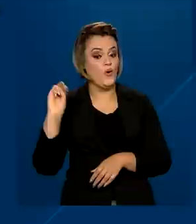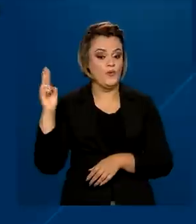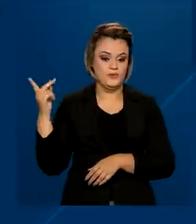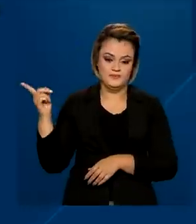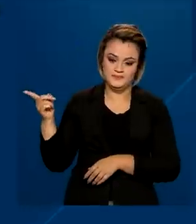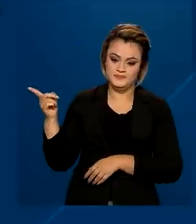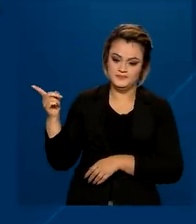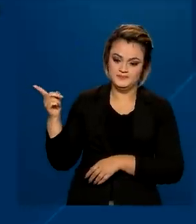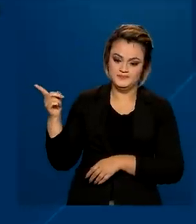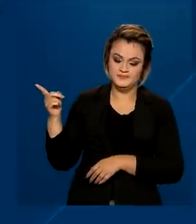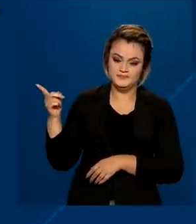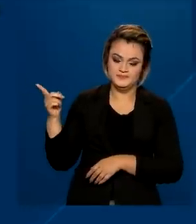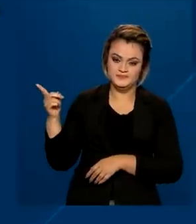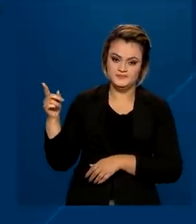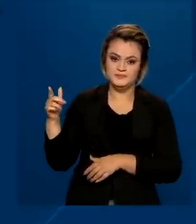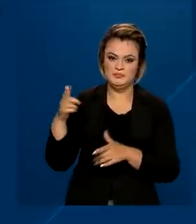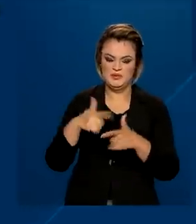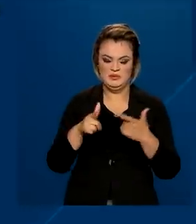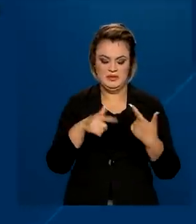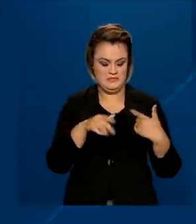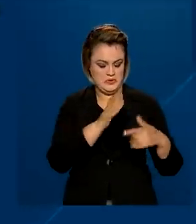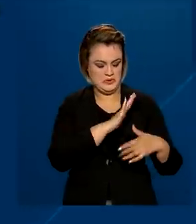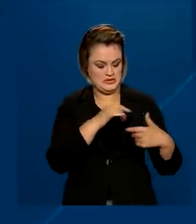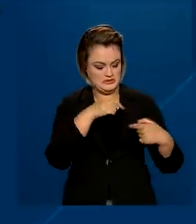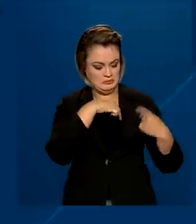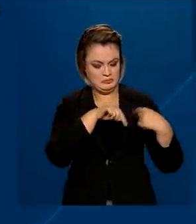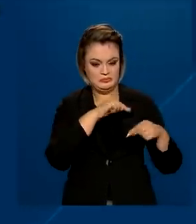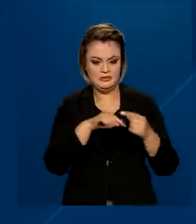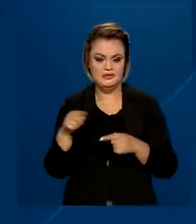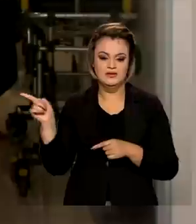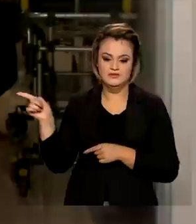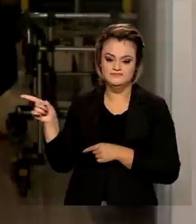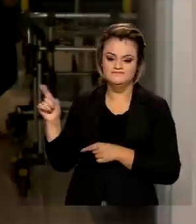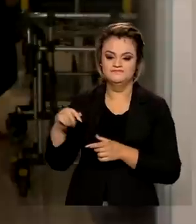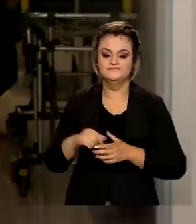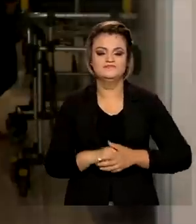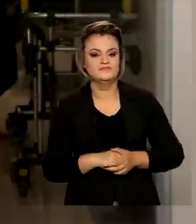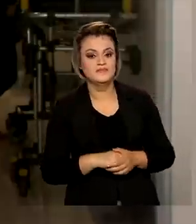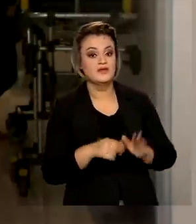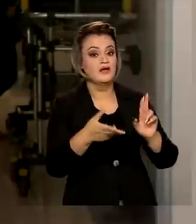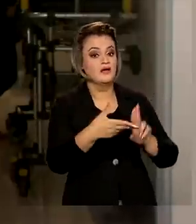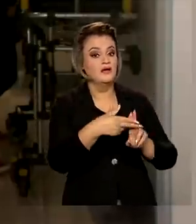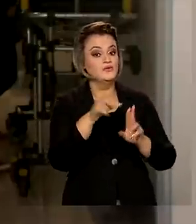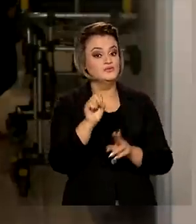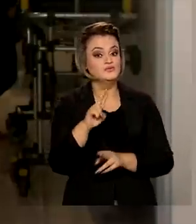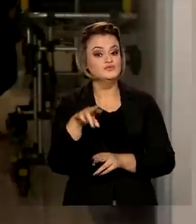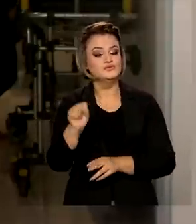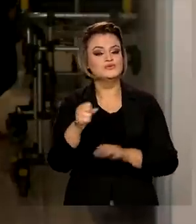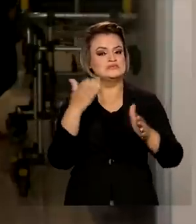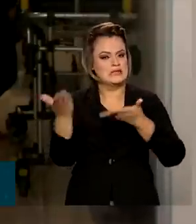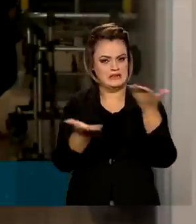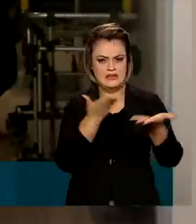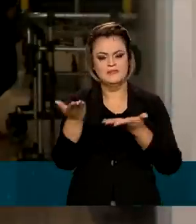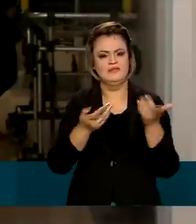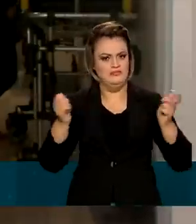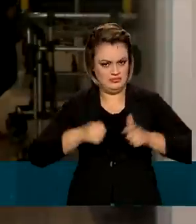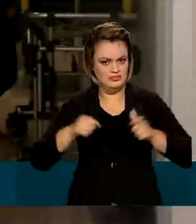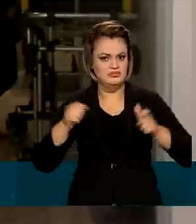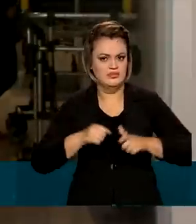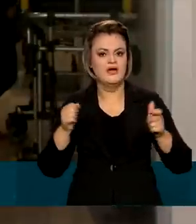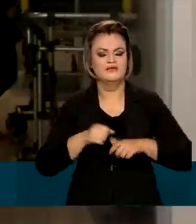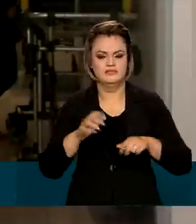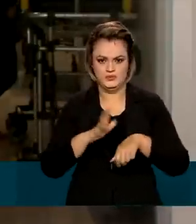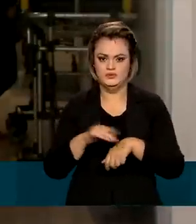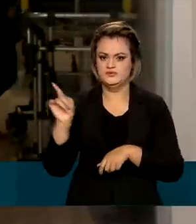congênitas, doenças nas válvulas do coração e infecções. O SUS oferece todo o tratamento para a